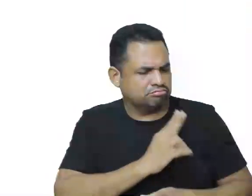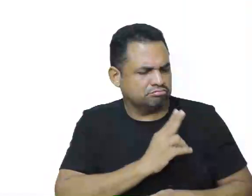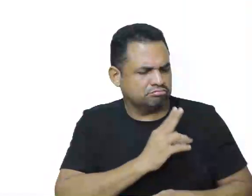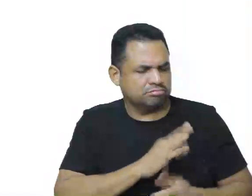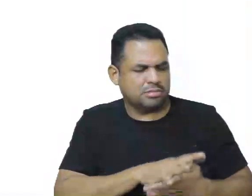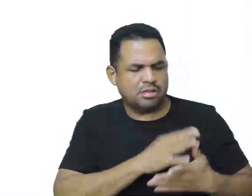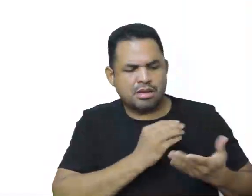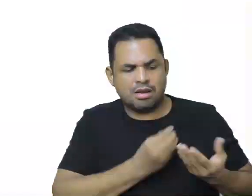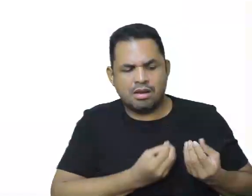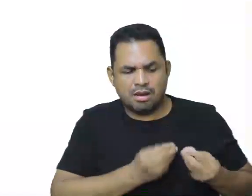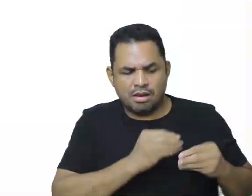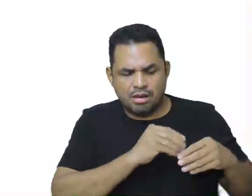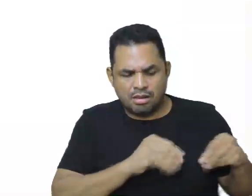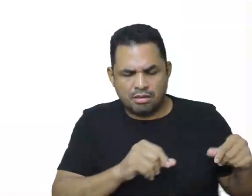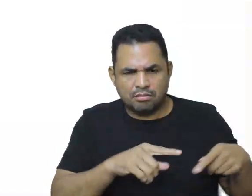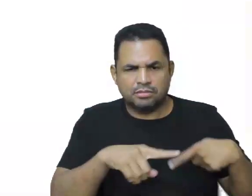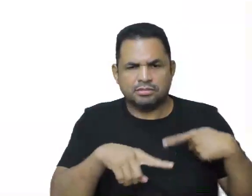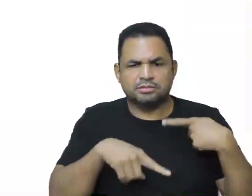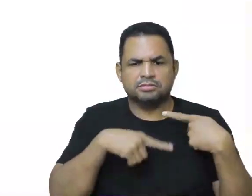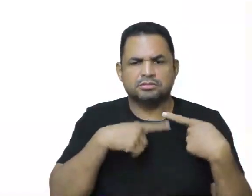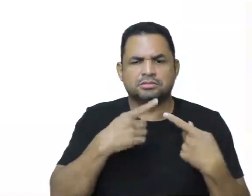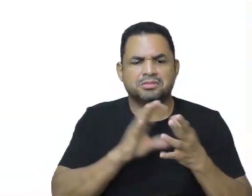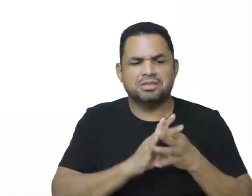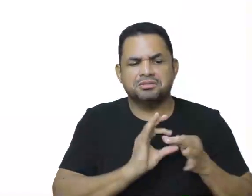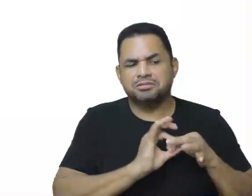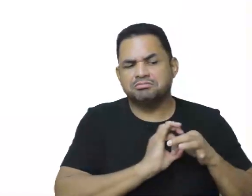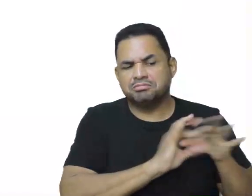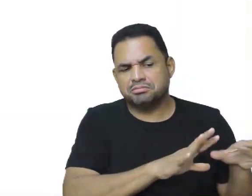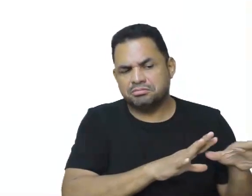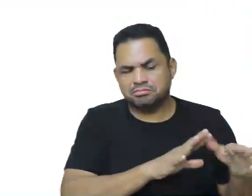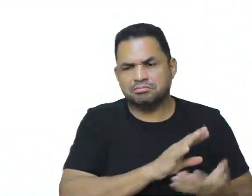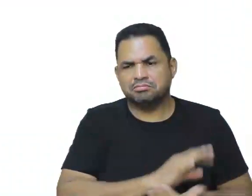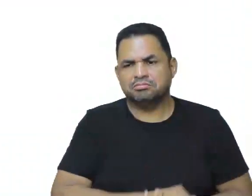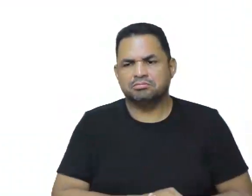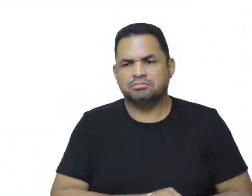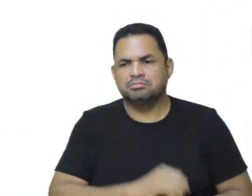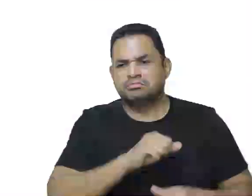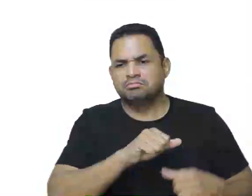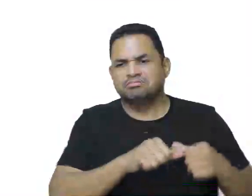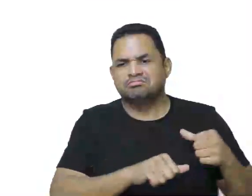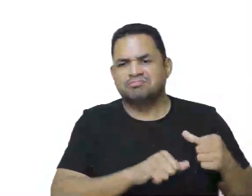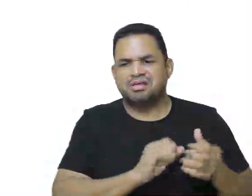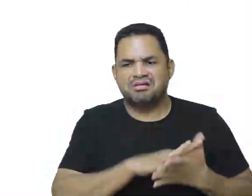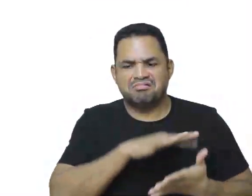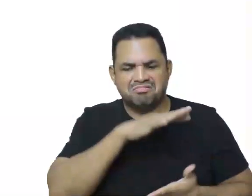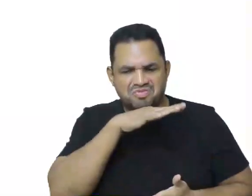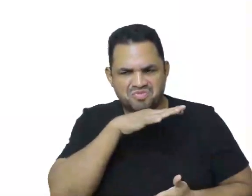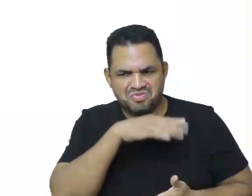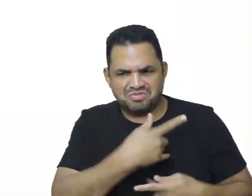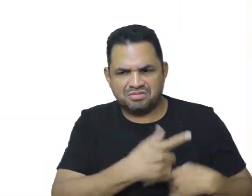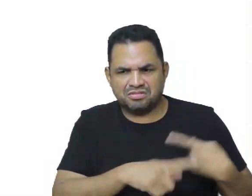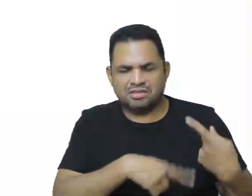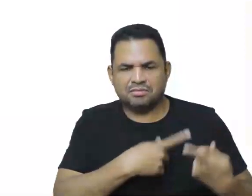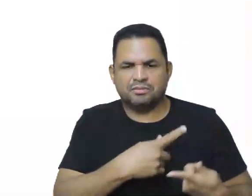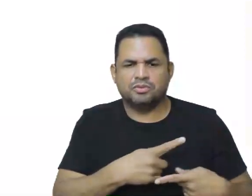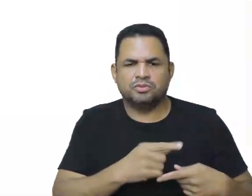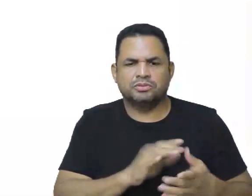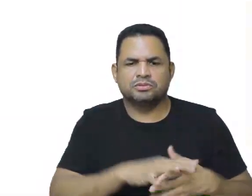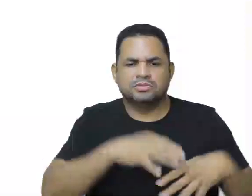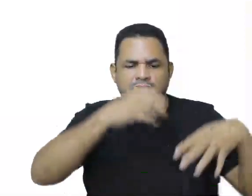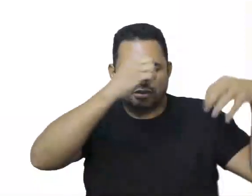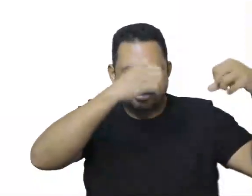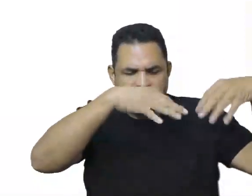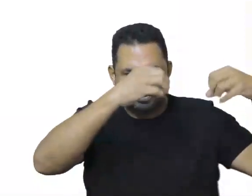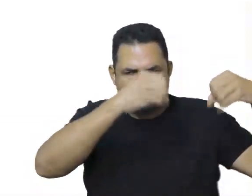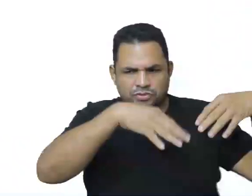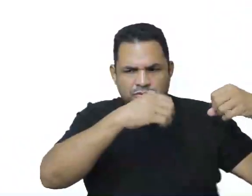naquele solo. Mas daqui a pouco ele abandona aquele solo torna-se improdutivo e a chuva começa a incidir sobre